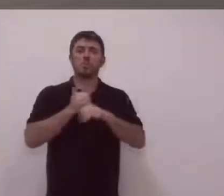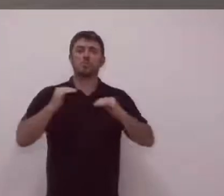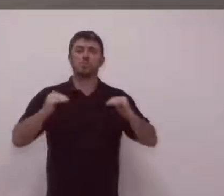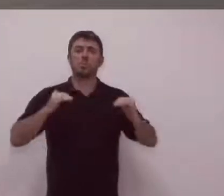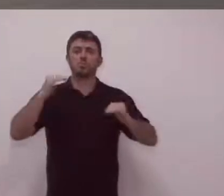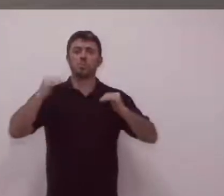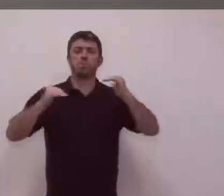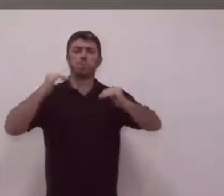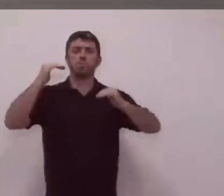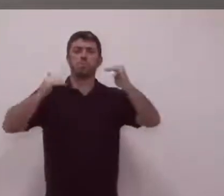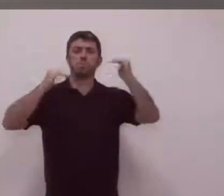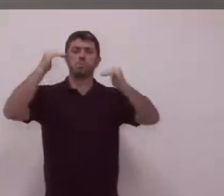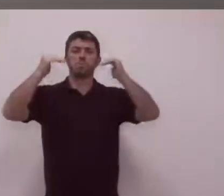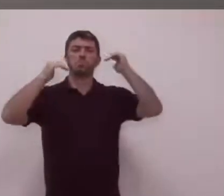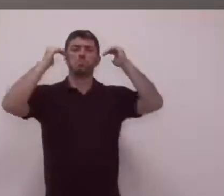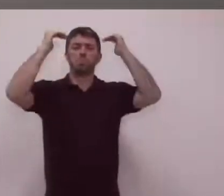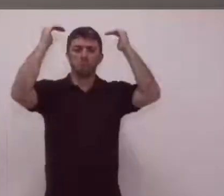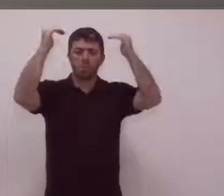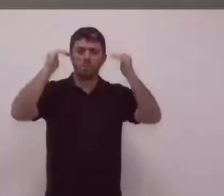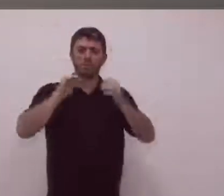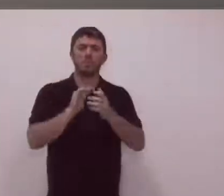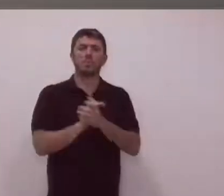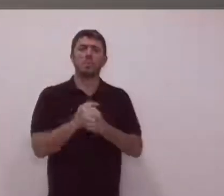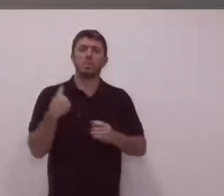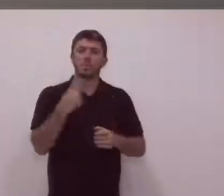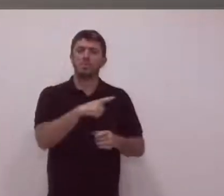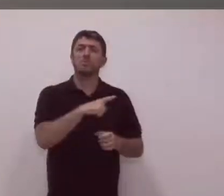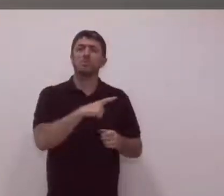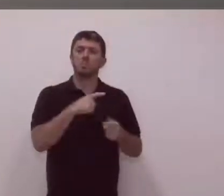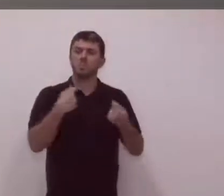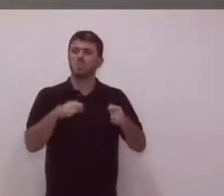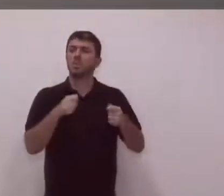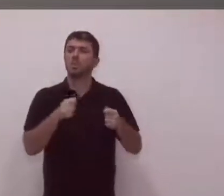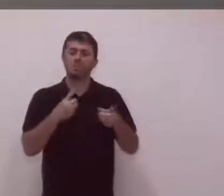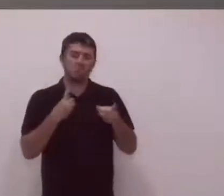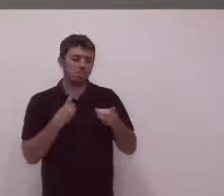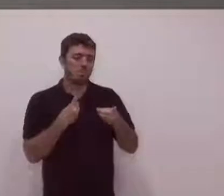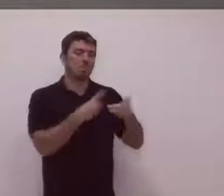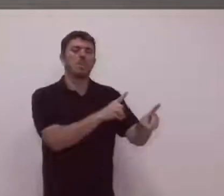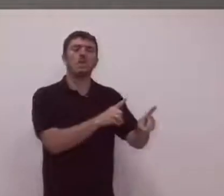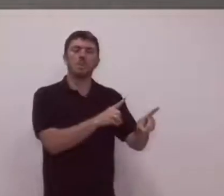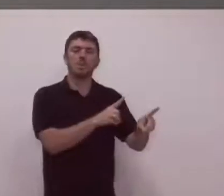sim nós temos sim que criticar quando há